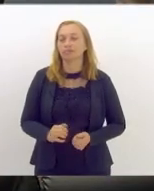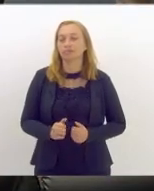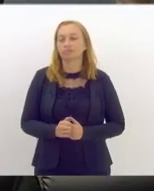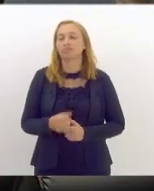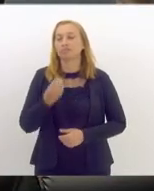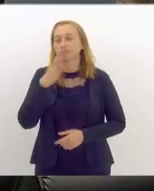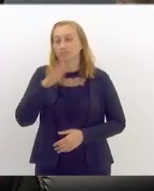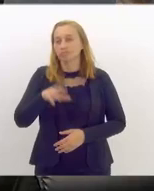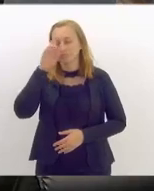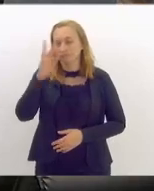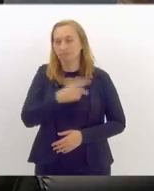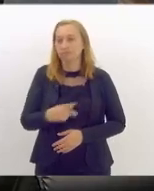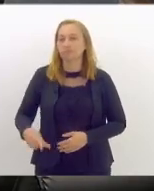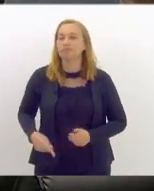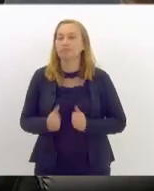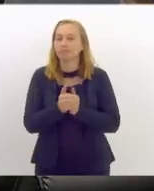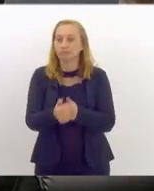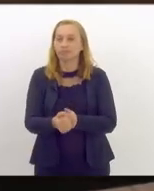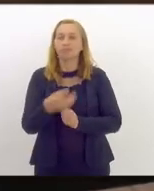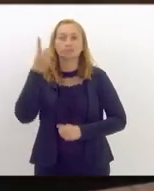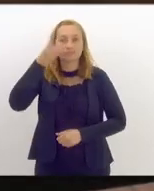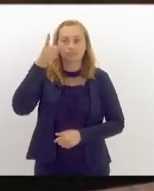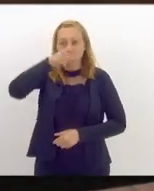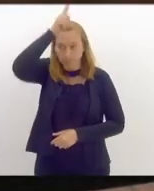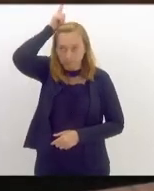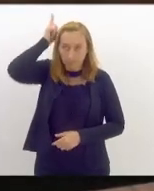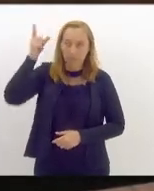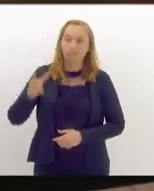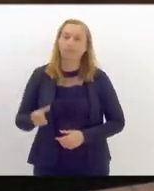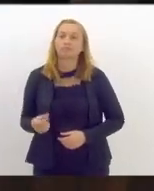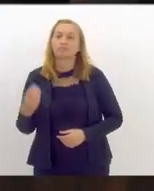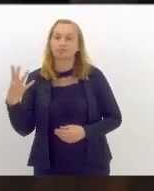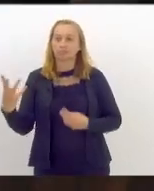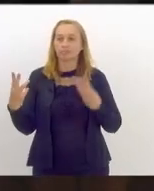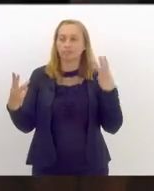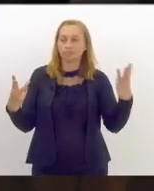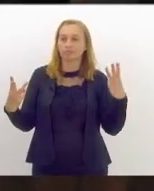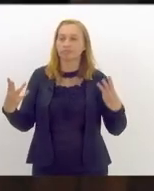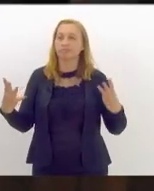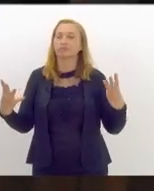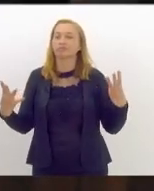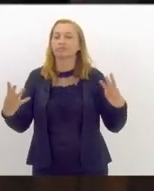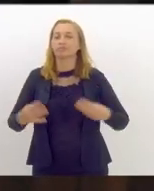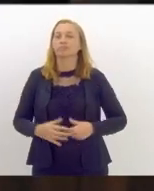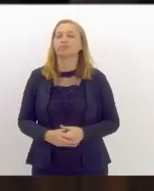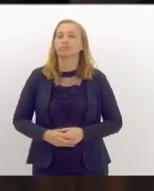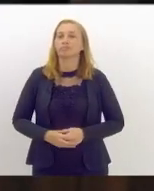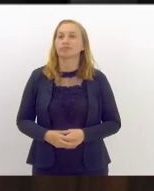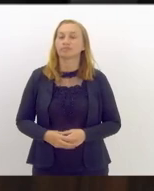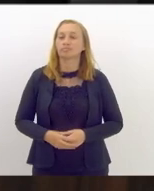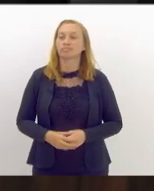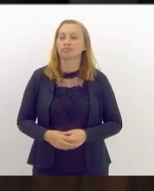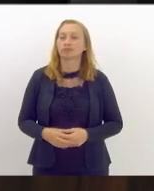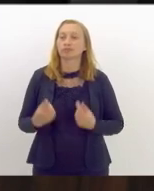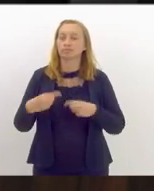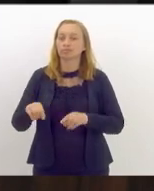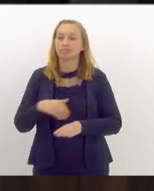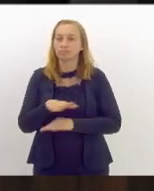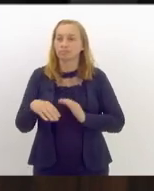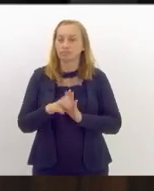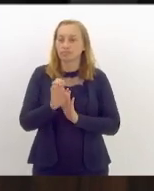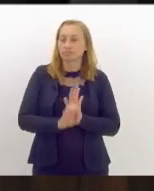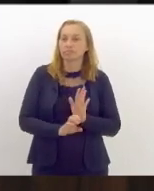Boa tarde Presidente eu acompanho parecendo Deputado Luiz Paulo 4 a 3 prevaleceu contra todas as emendas